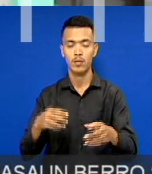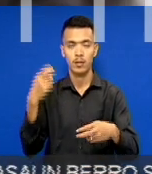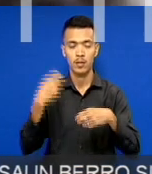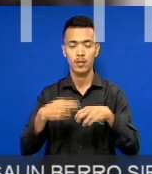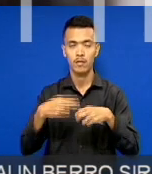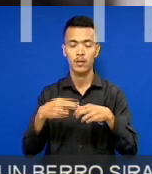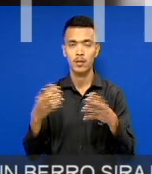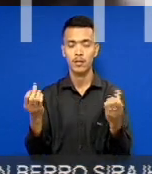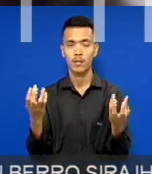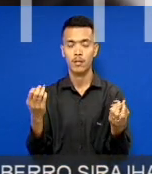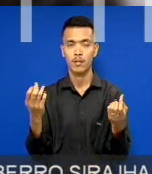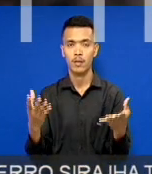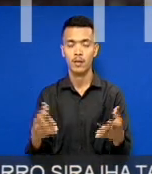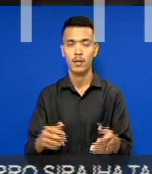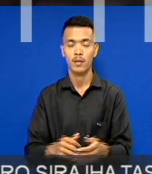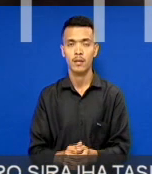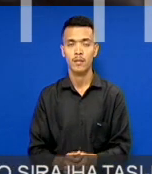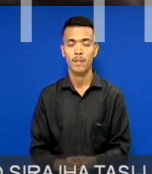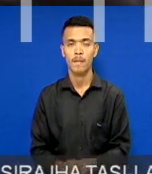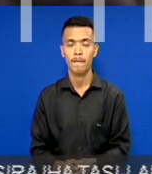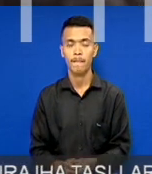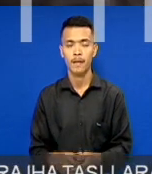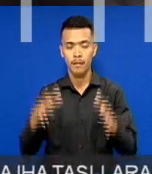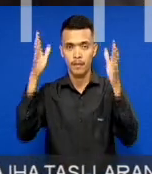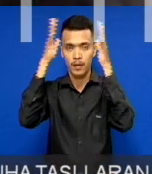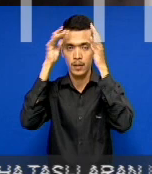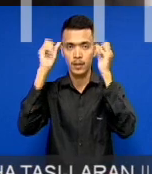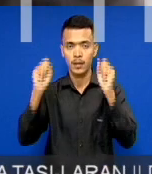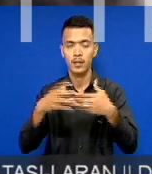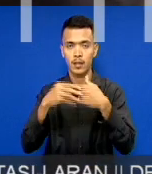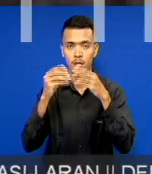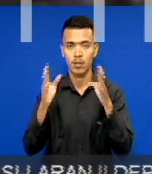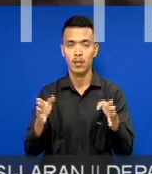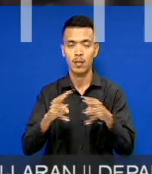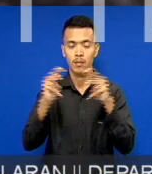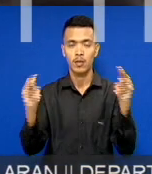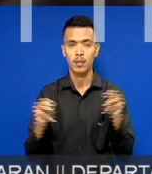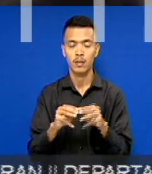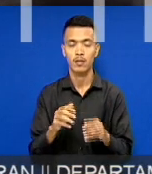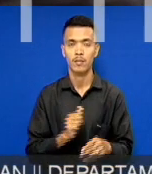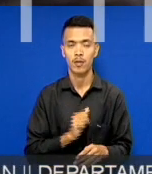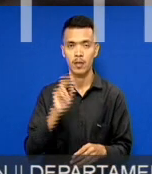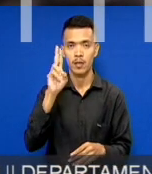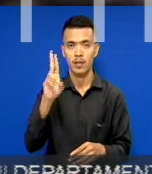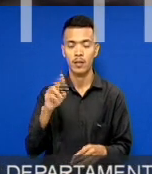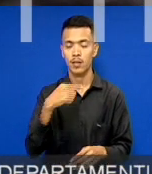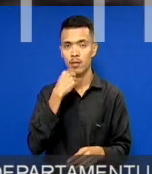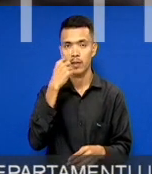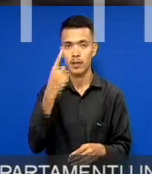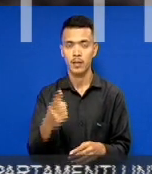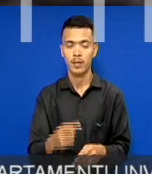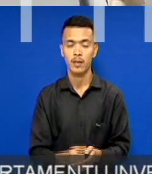obstáculo ue, né? Hatamba preocupação, né? Presidente Autoridade Município Aileu, João Bosco dos Santos